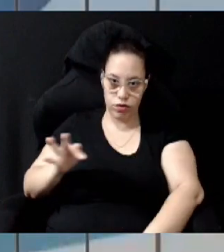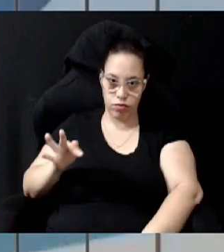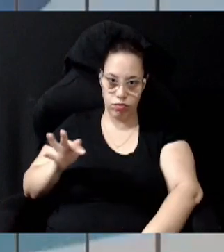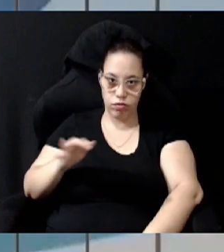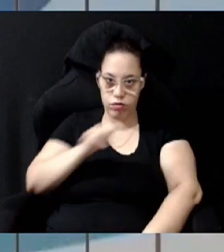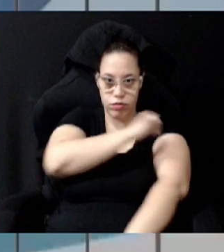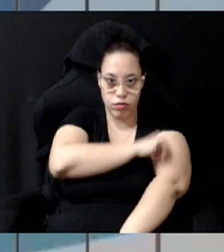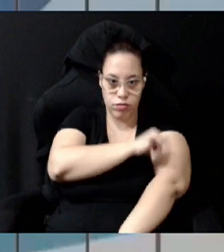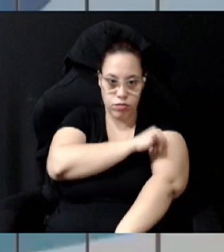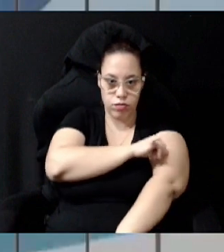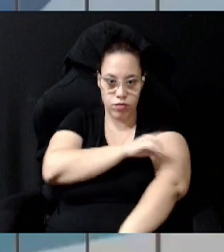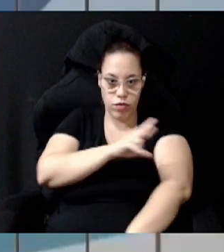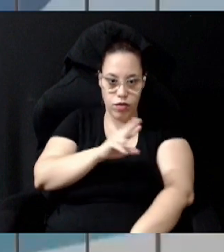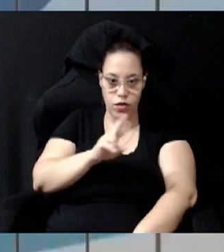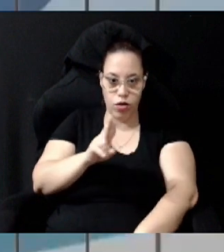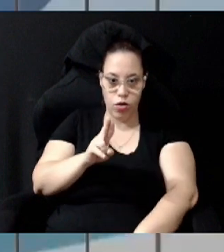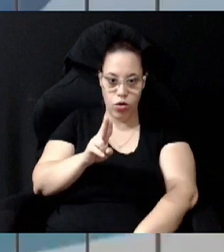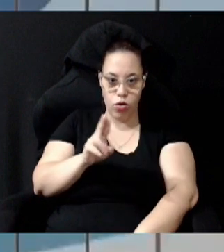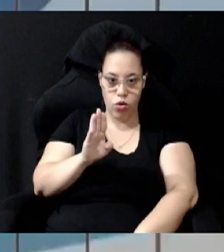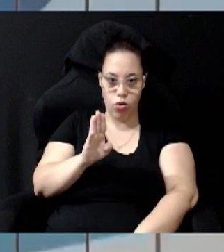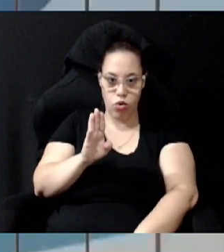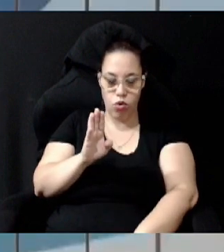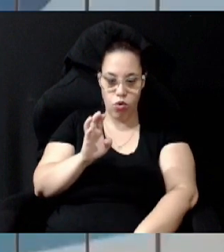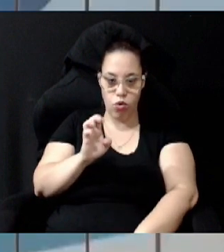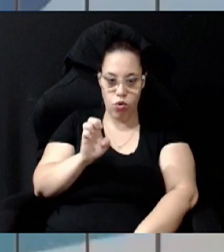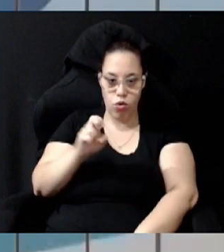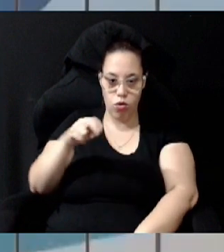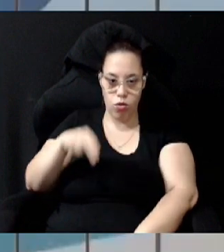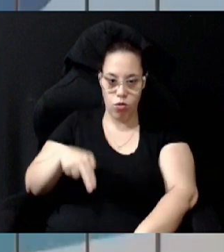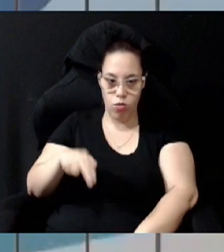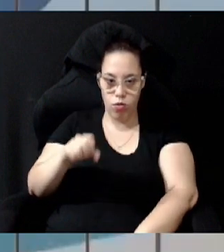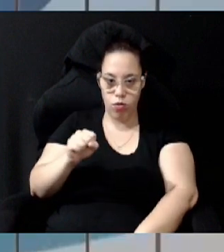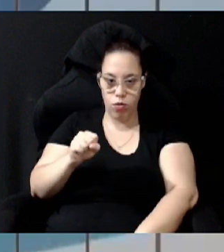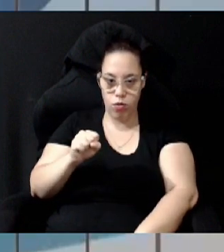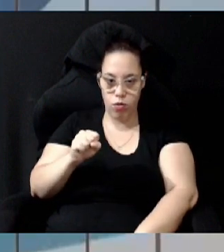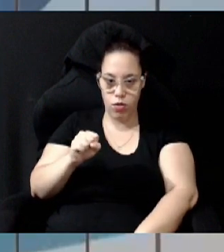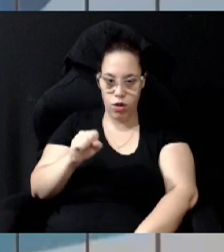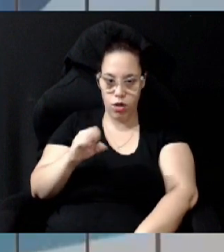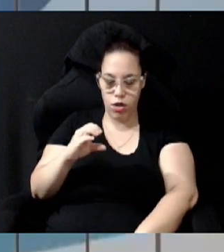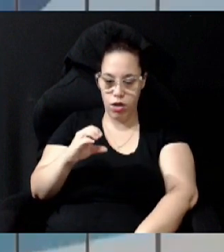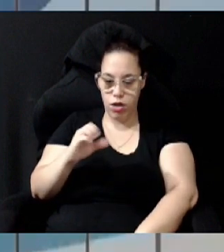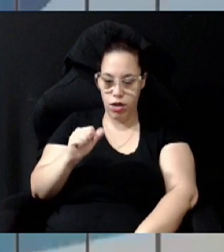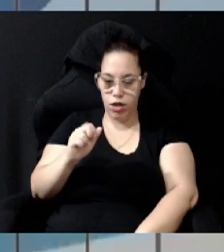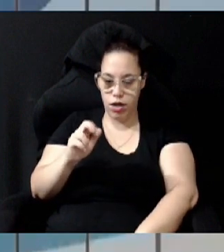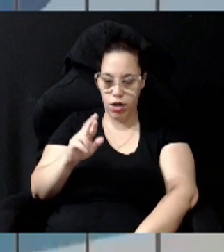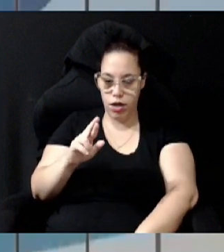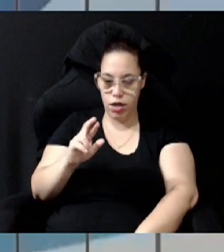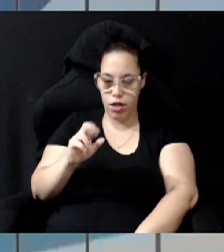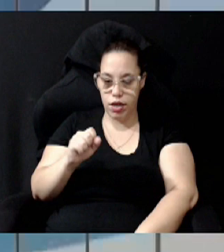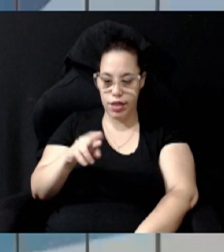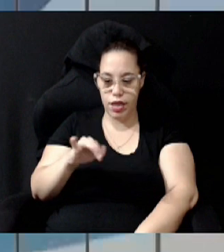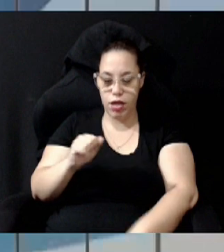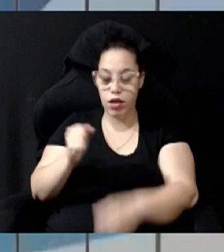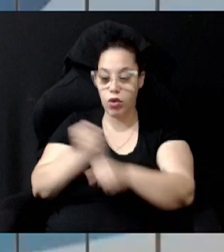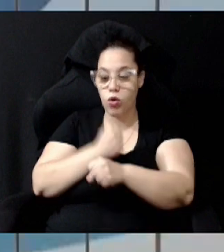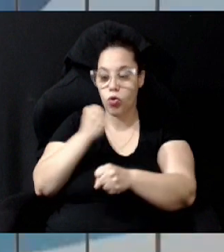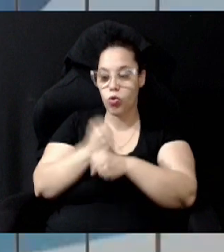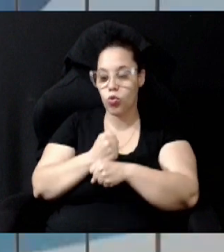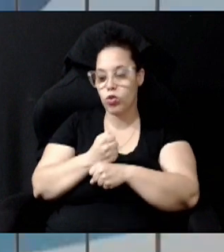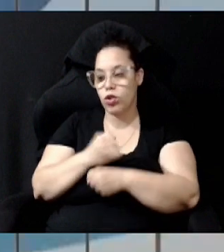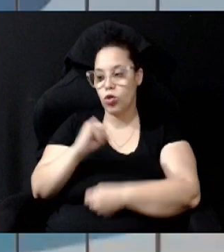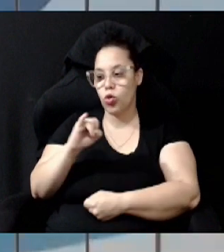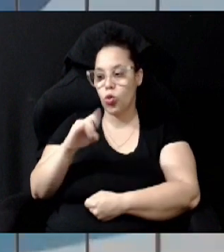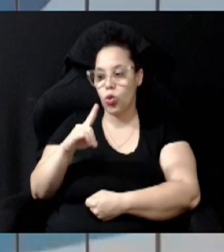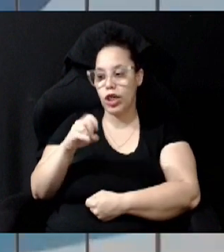Rubens Casara. Ele escreveu um livro chamado A Construção do Idiota, né? e ele cita, né?